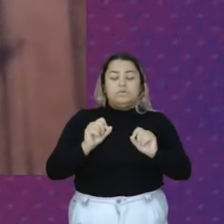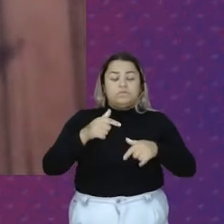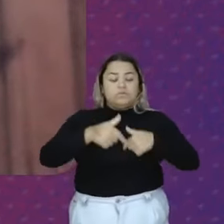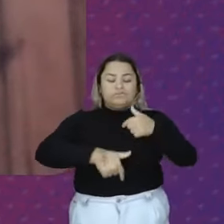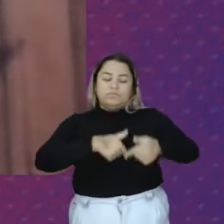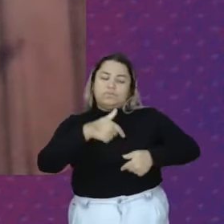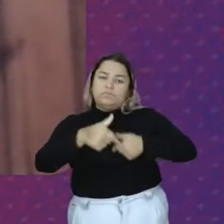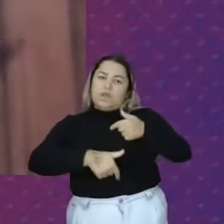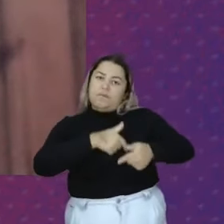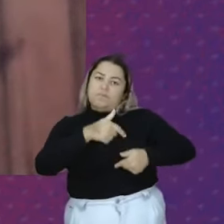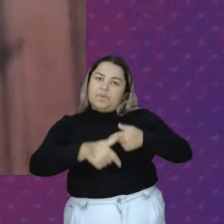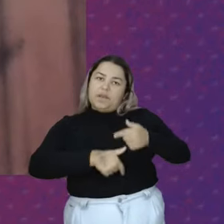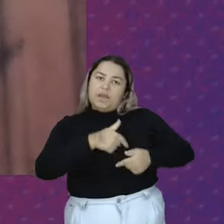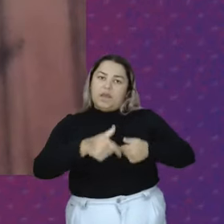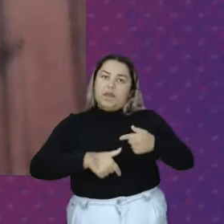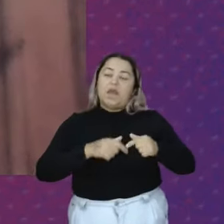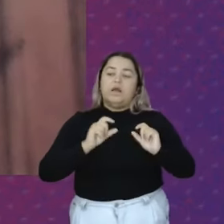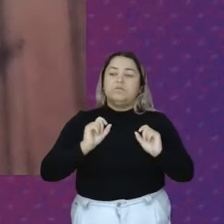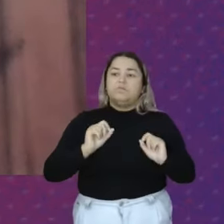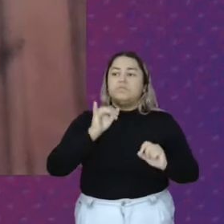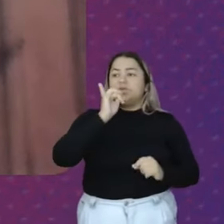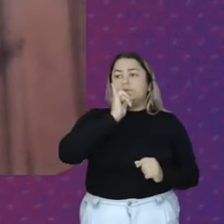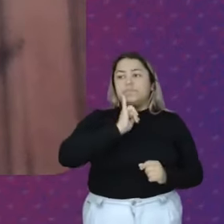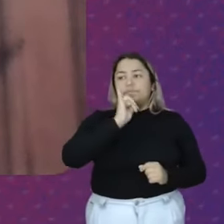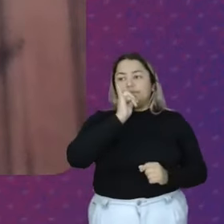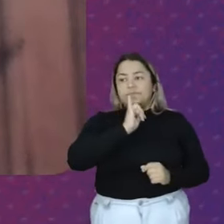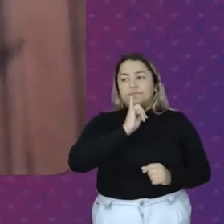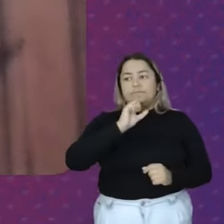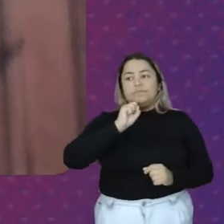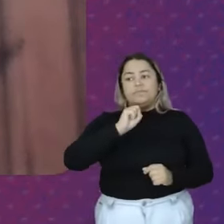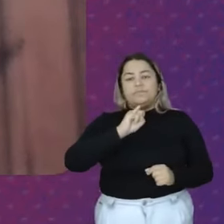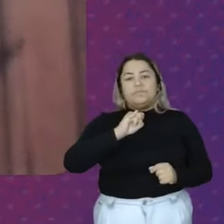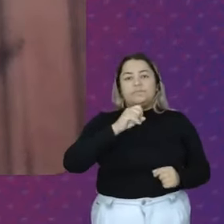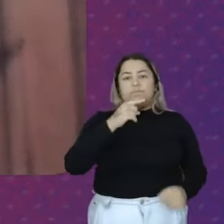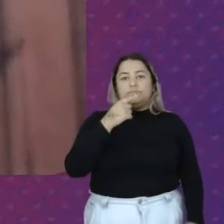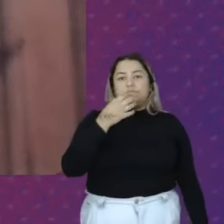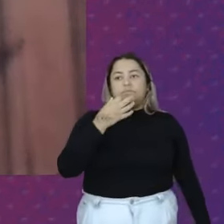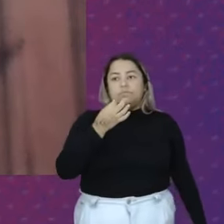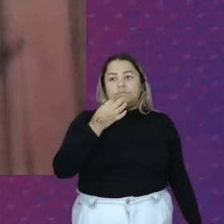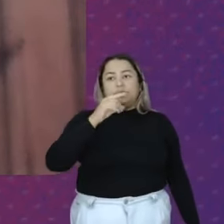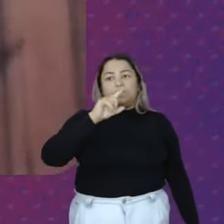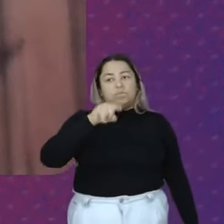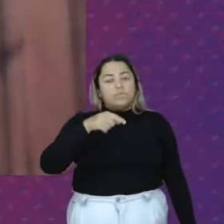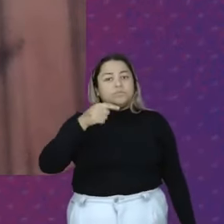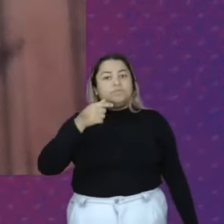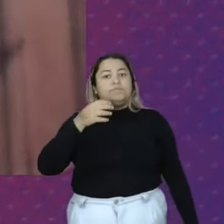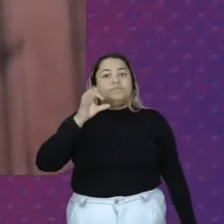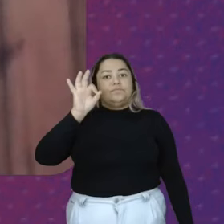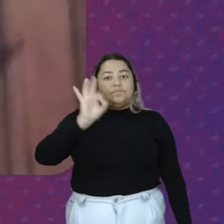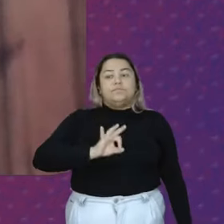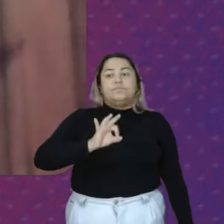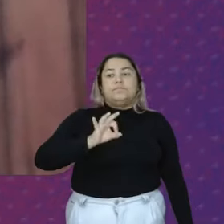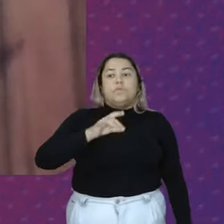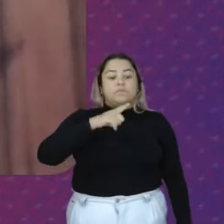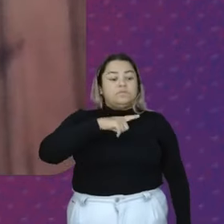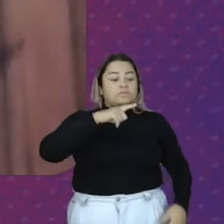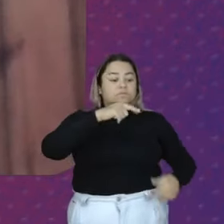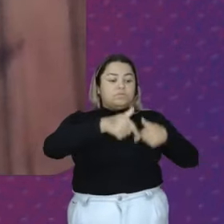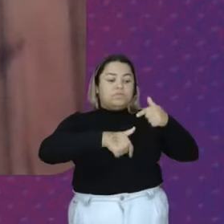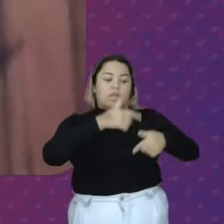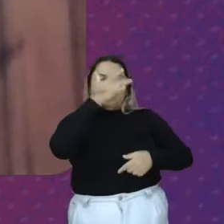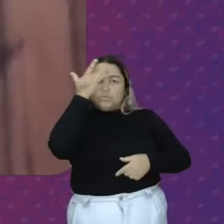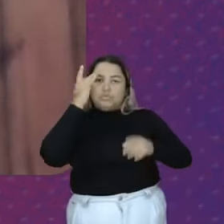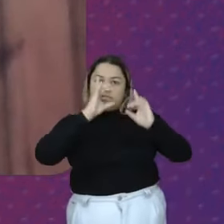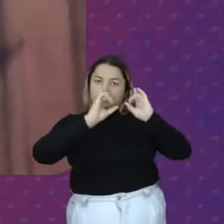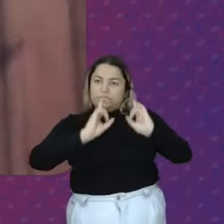trabalho o mercado de trabalho por exemplo 66,4 das pessoas sem deficiência tem emprego